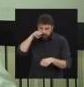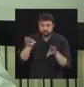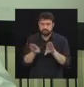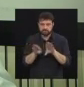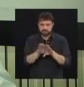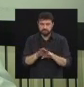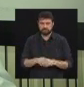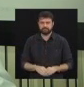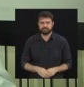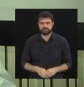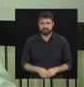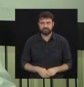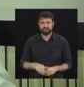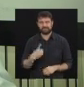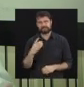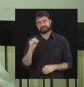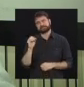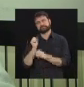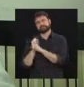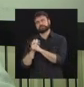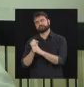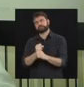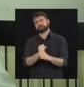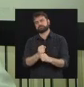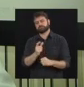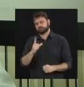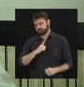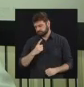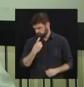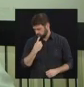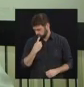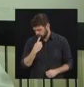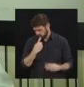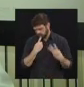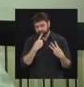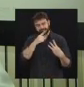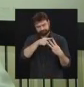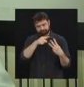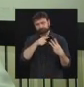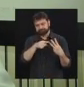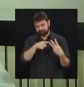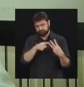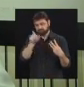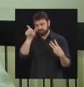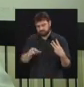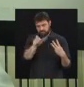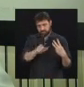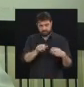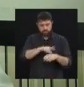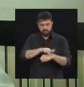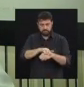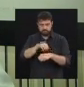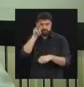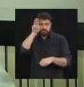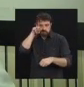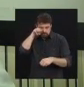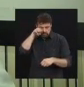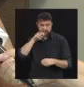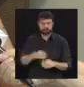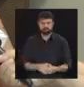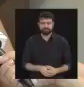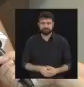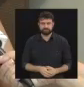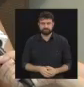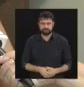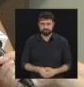nesses 10 anos, eu tive aqui em Campinas pelo menos 3 pacientes que com a síndrome, com certeza tem por aqui.